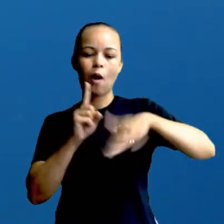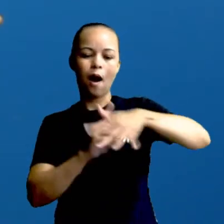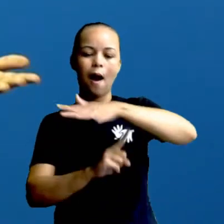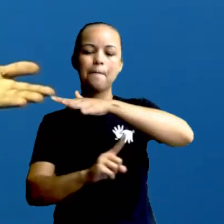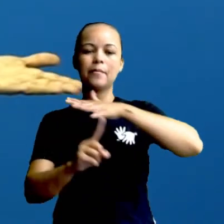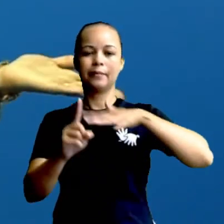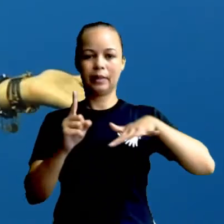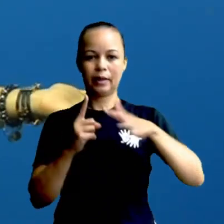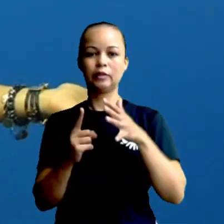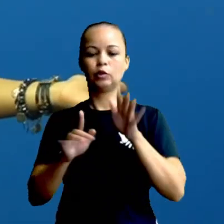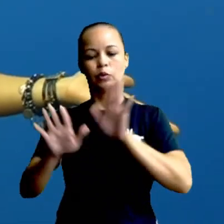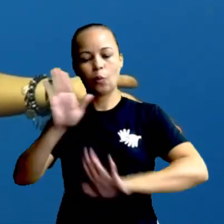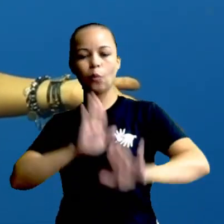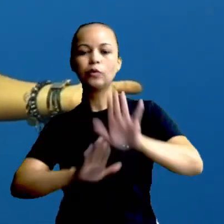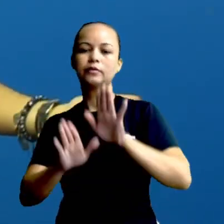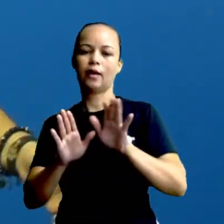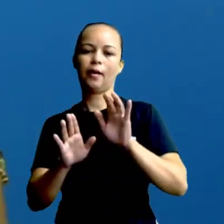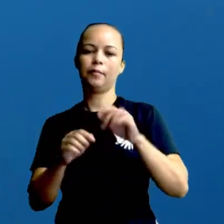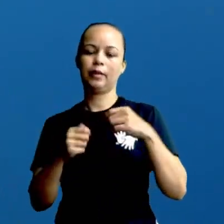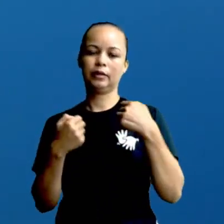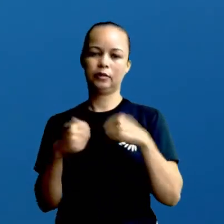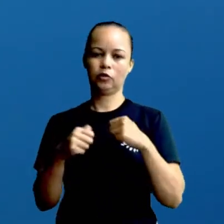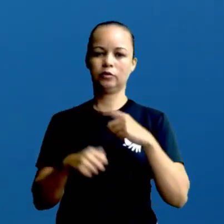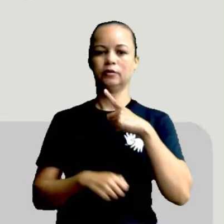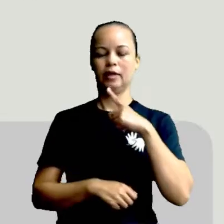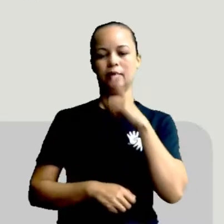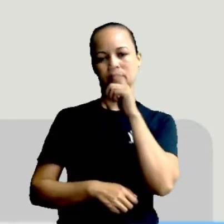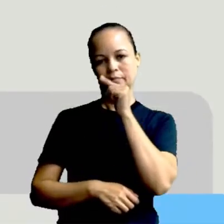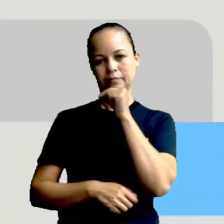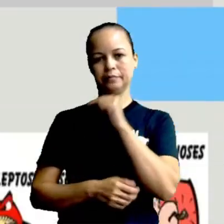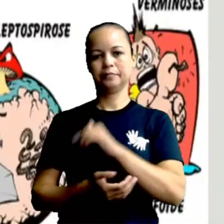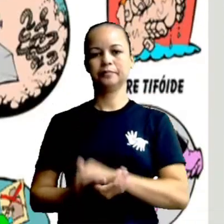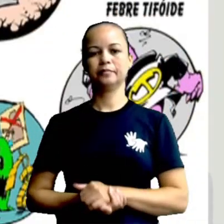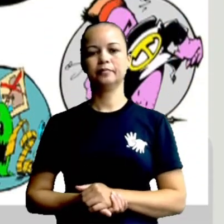cuidar do ambiente para a gente ter água, né, gente?